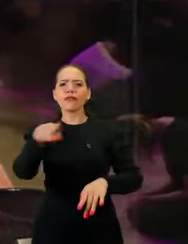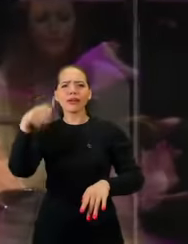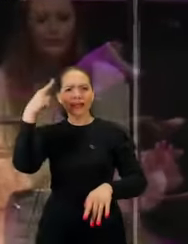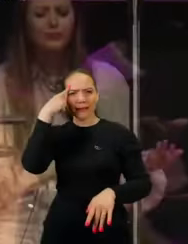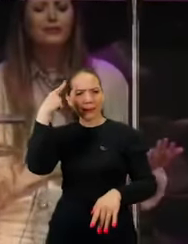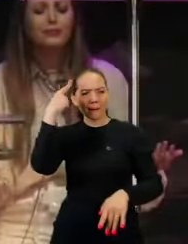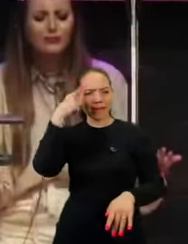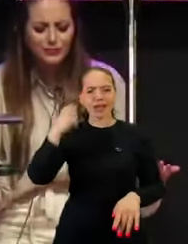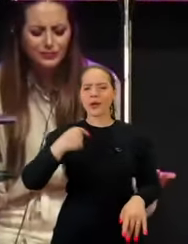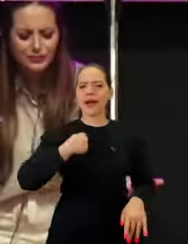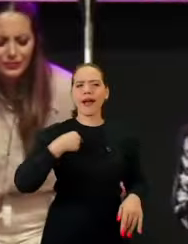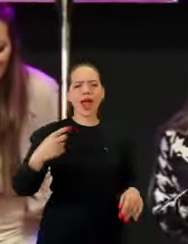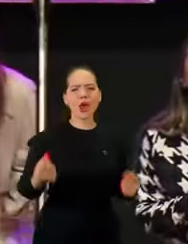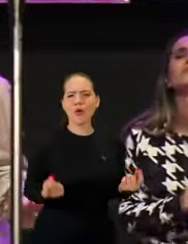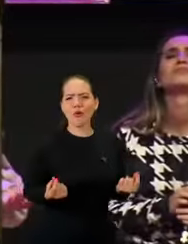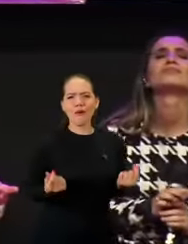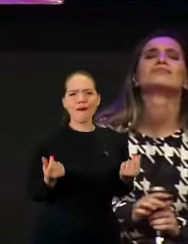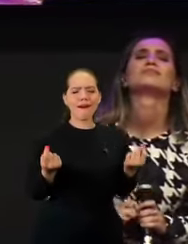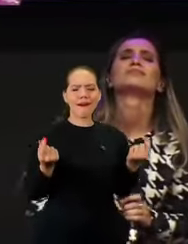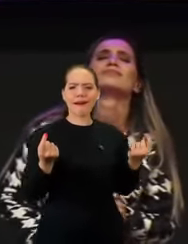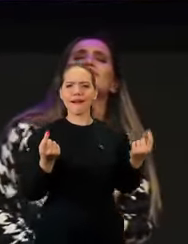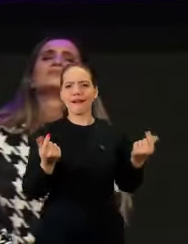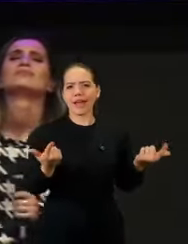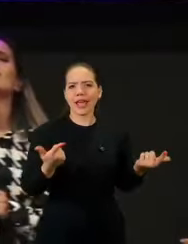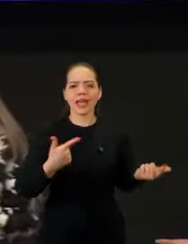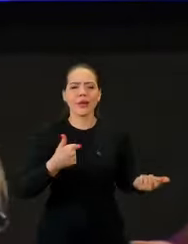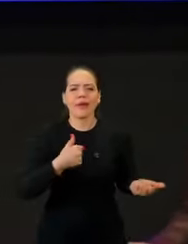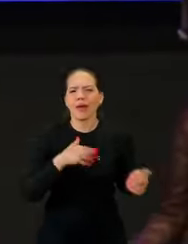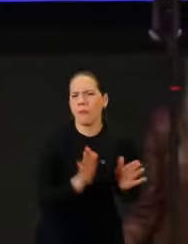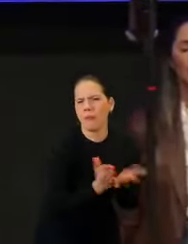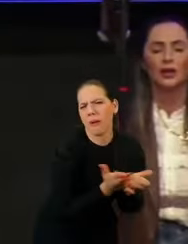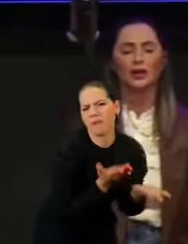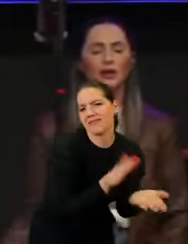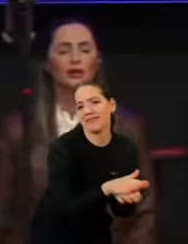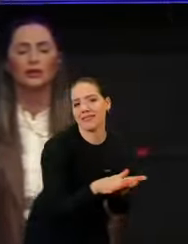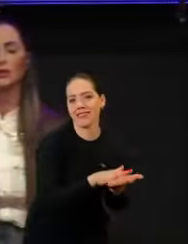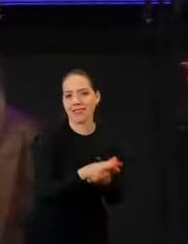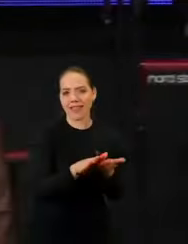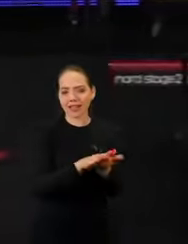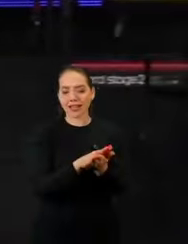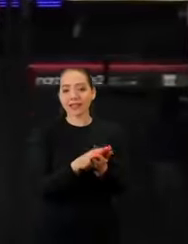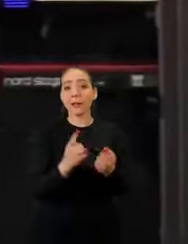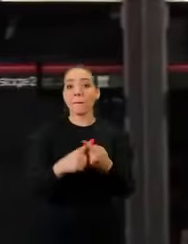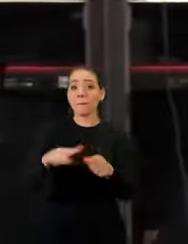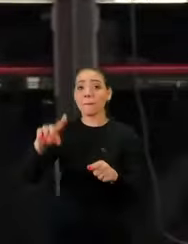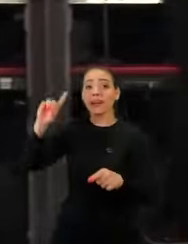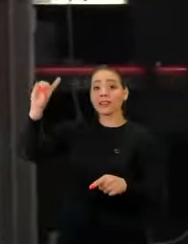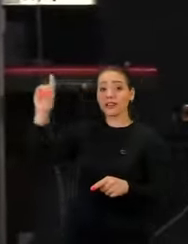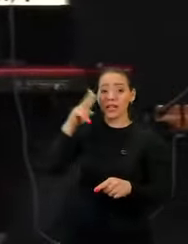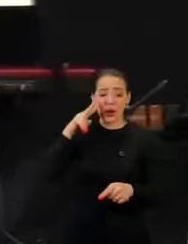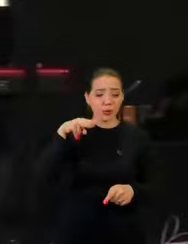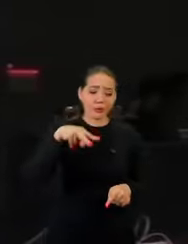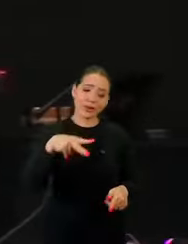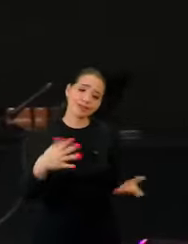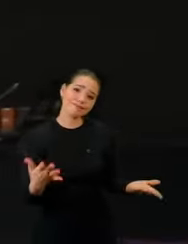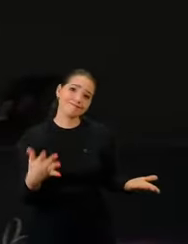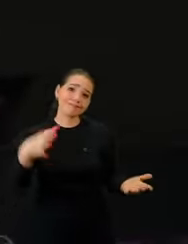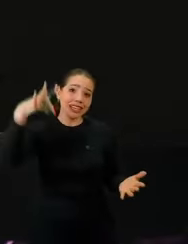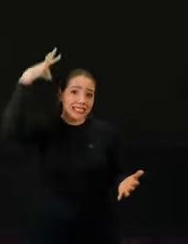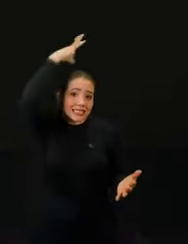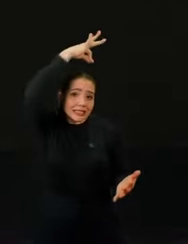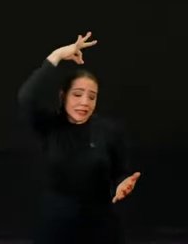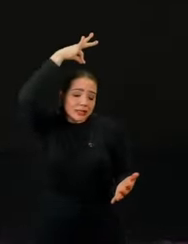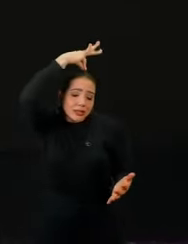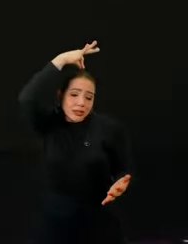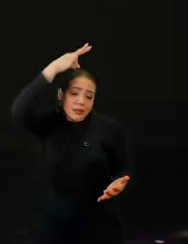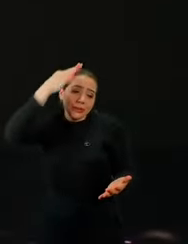Eu quero me dobrar. Se você tem algum problema físico e você não pode se ajoelhar, você pode só ficar sentado, não tem problema. Mas se você pode se